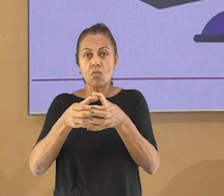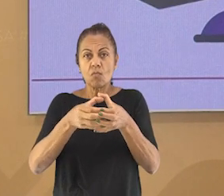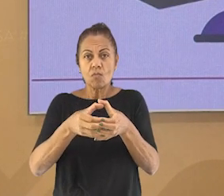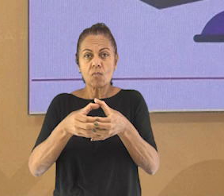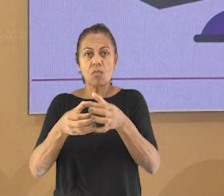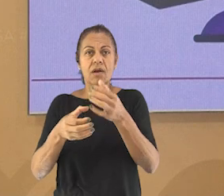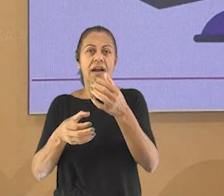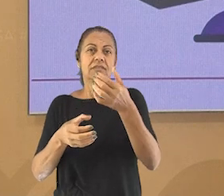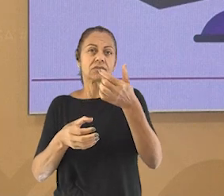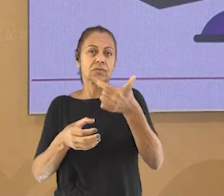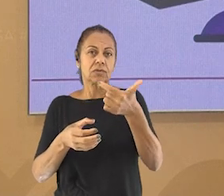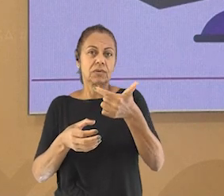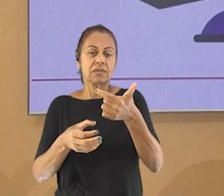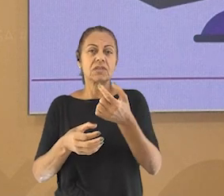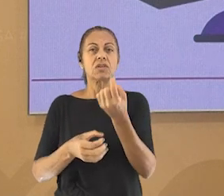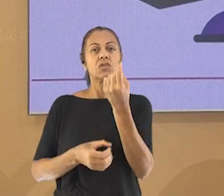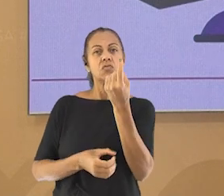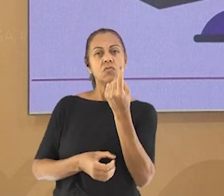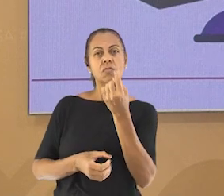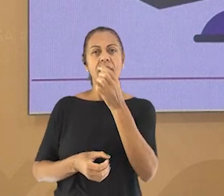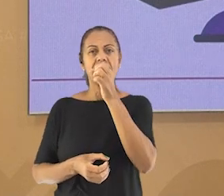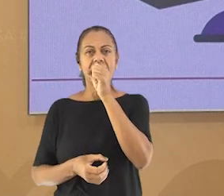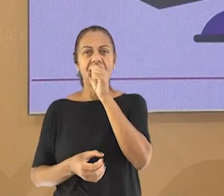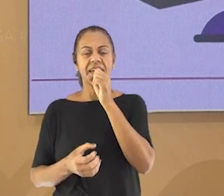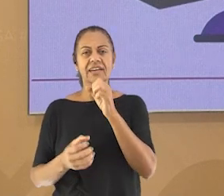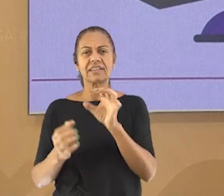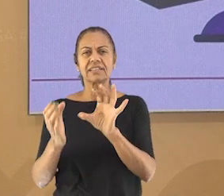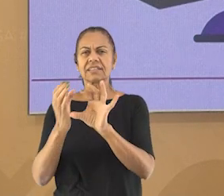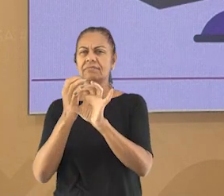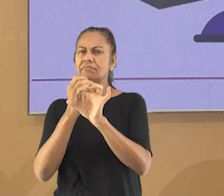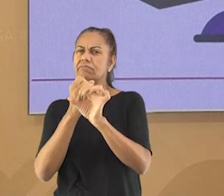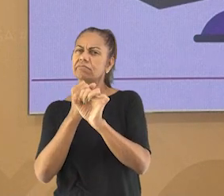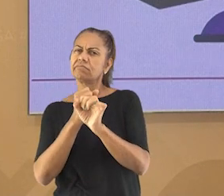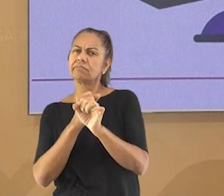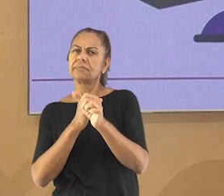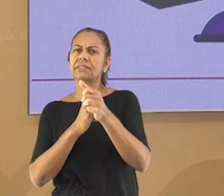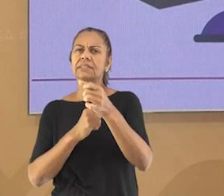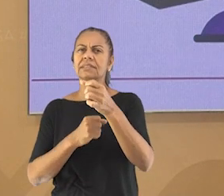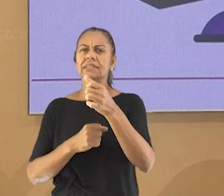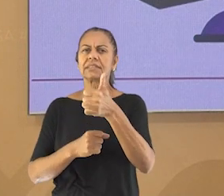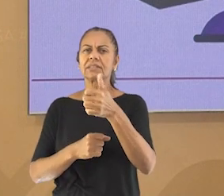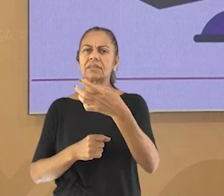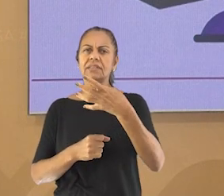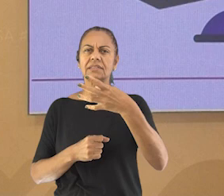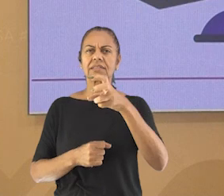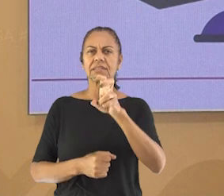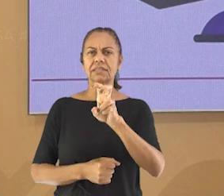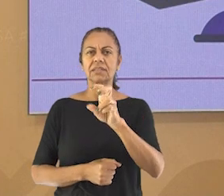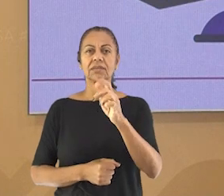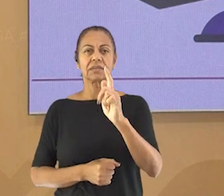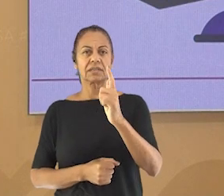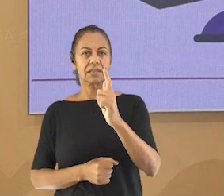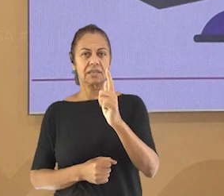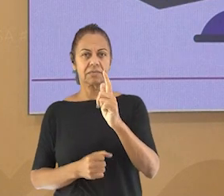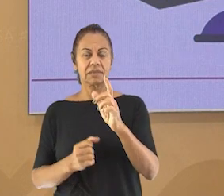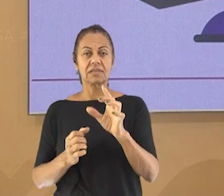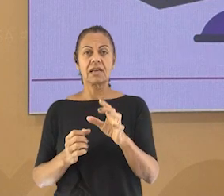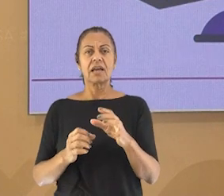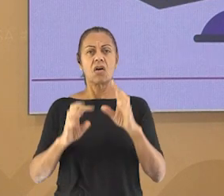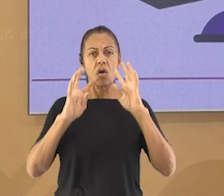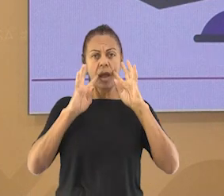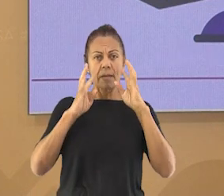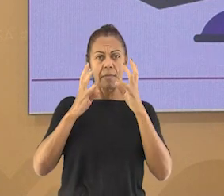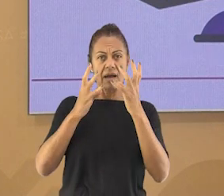suas massas, nós vamos chegar em 145 gramas. Quando temos os valores das